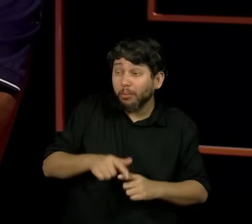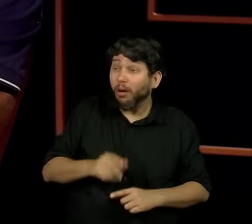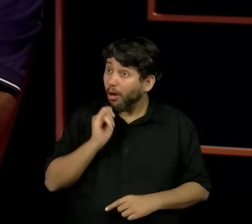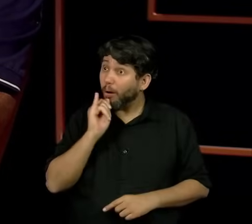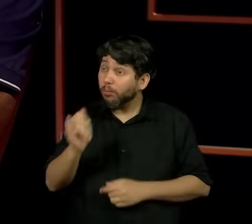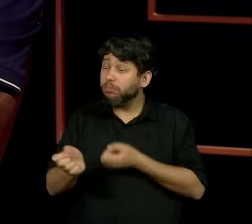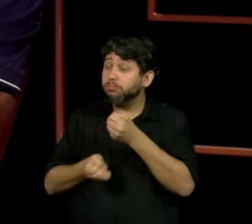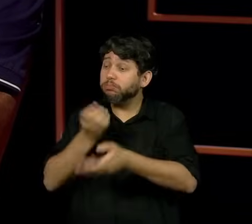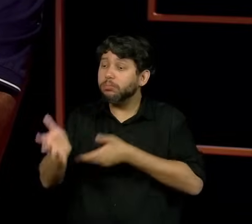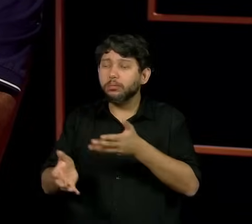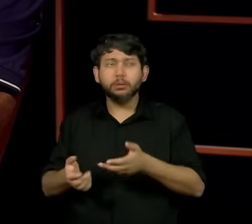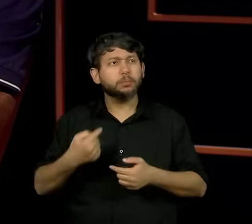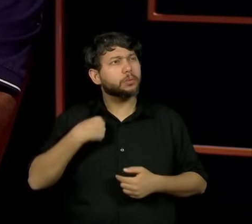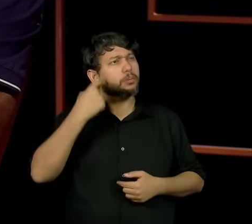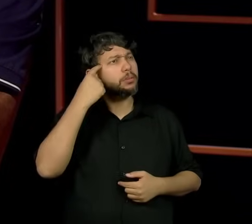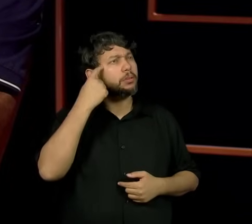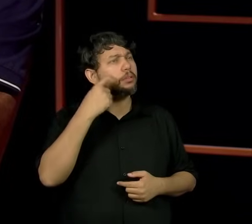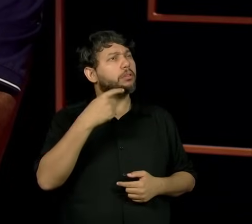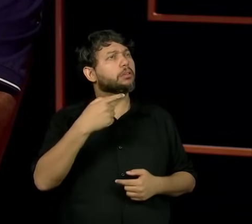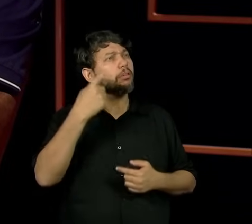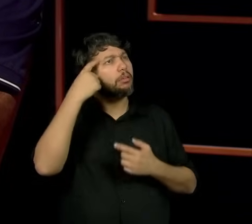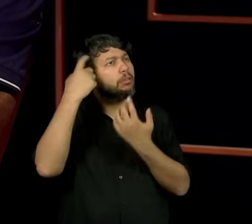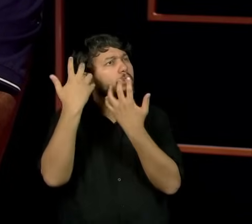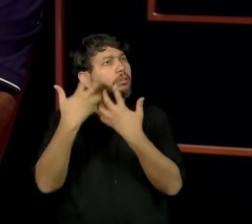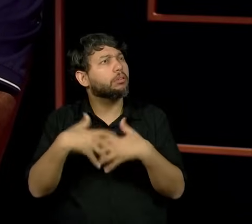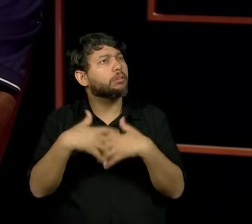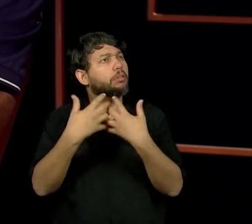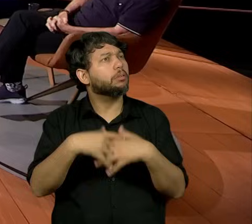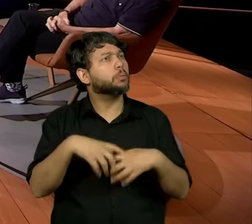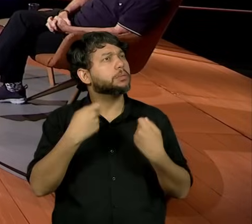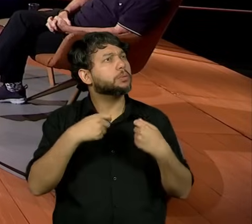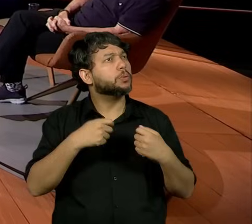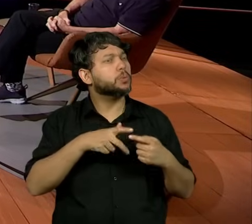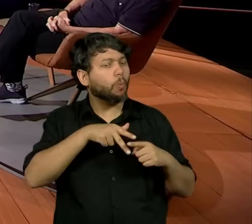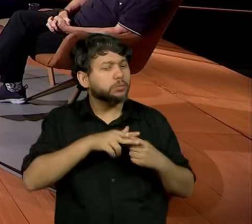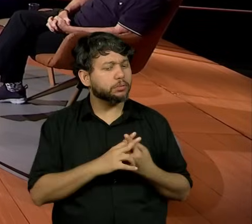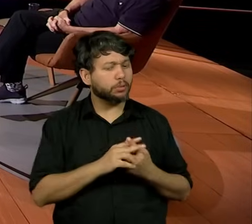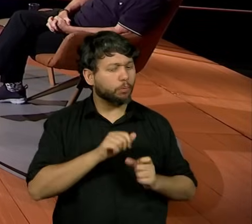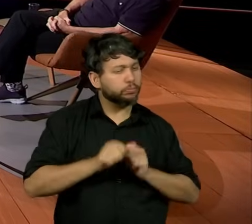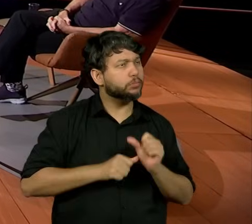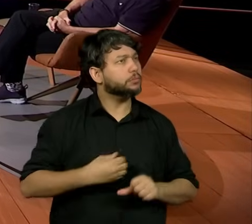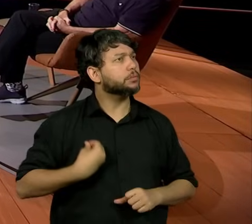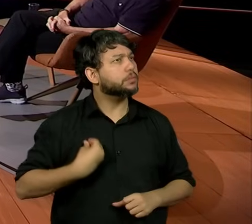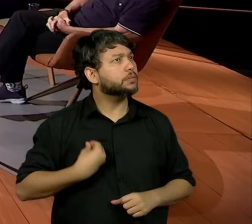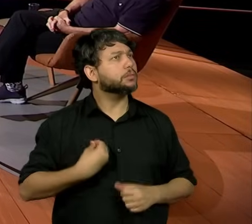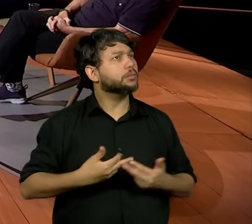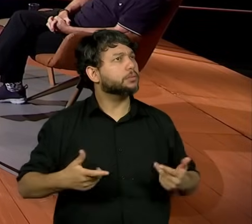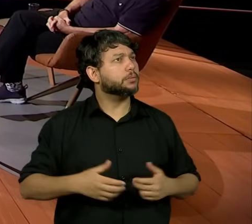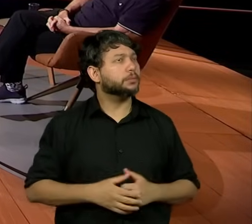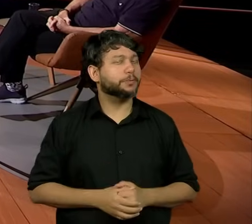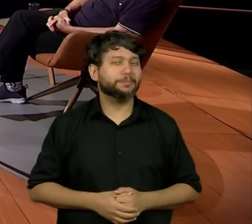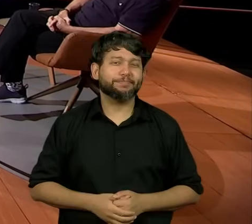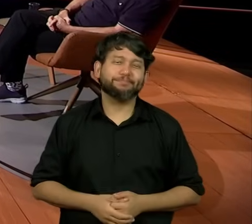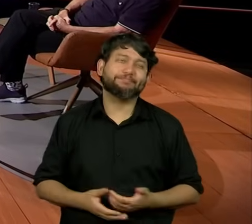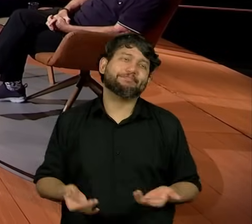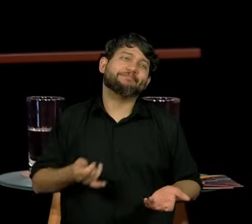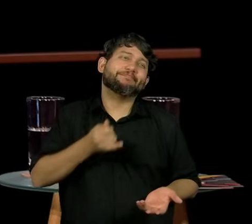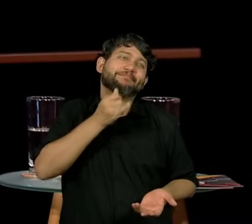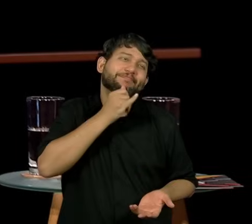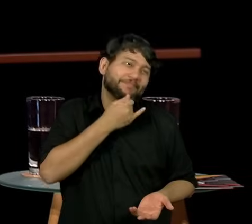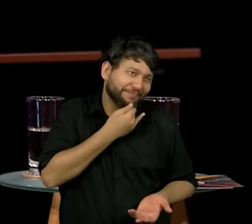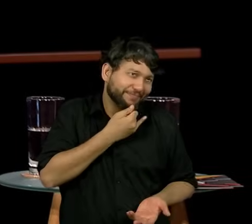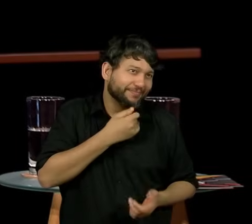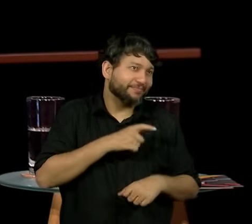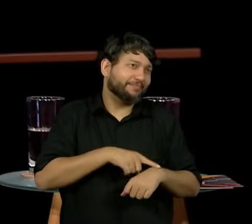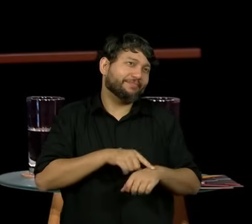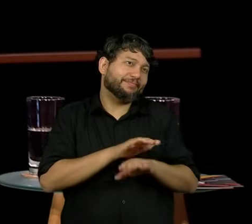que eu acho que existe o teatro. Também. Jacques, infelizmente o nosso tempo acabou. A